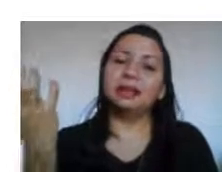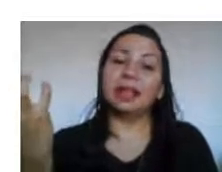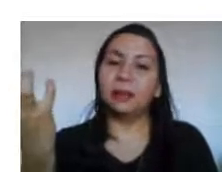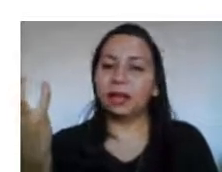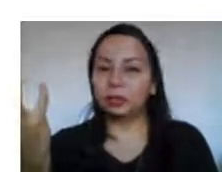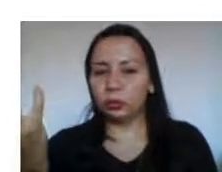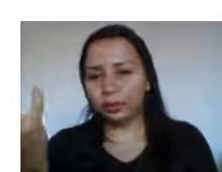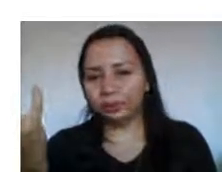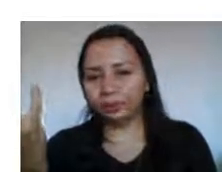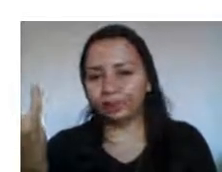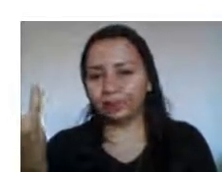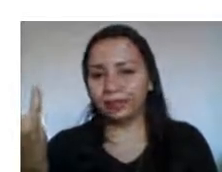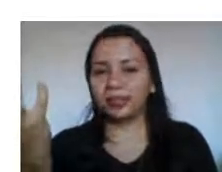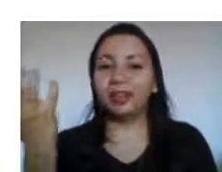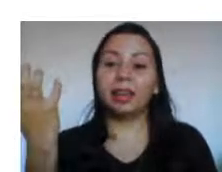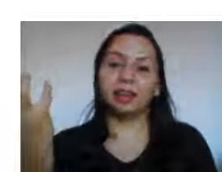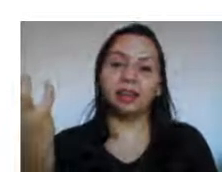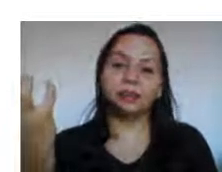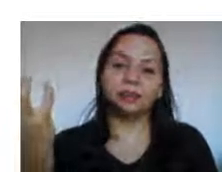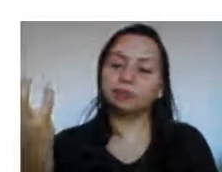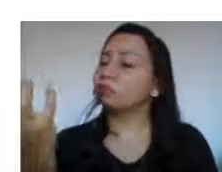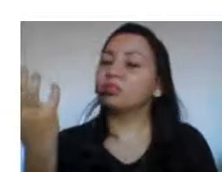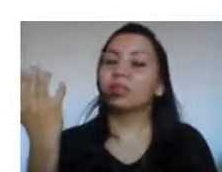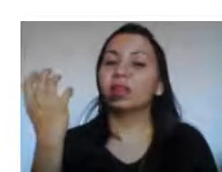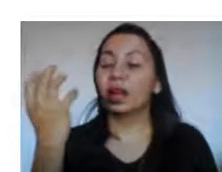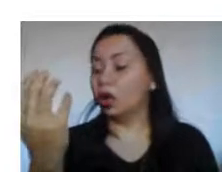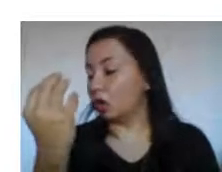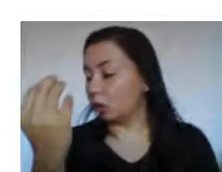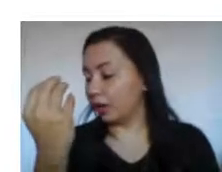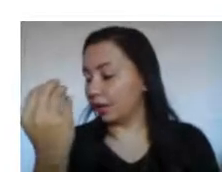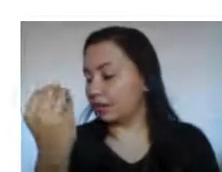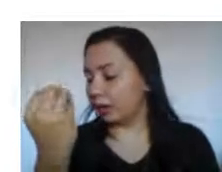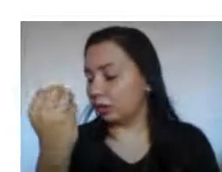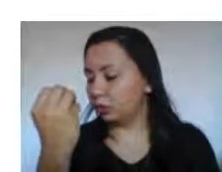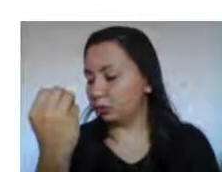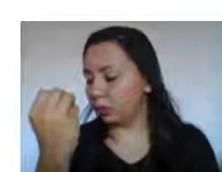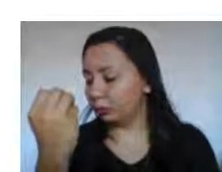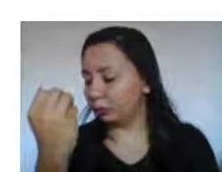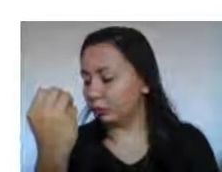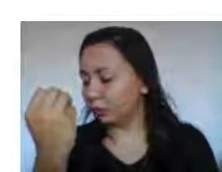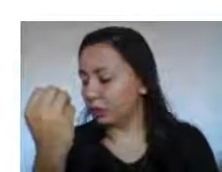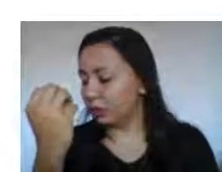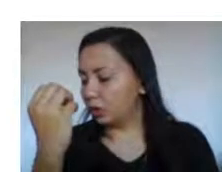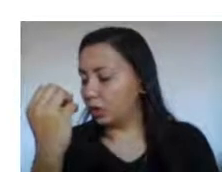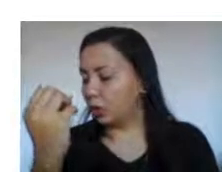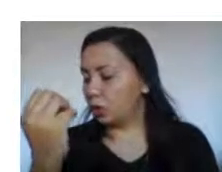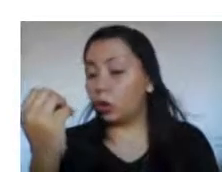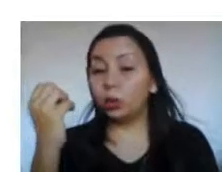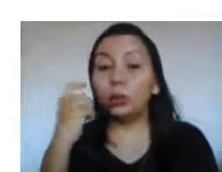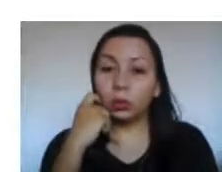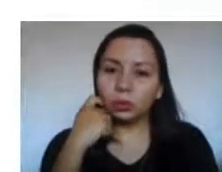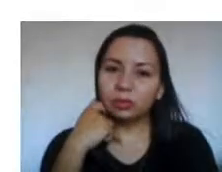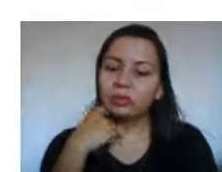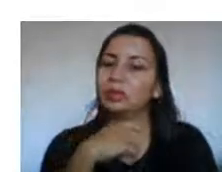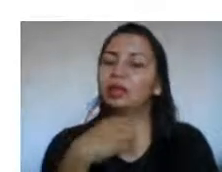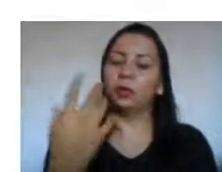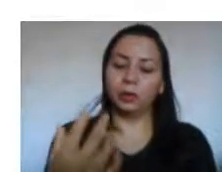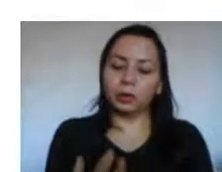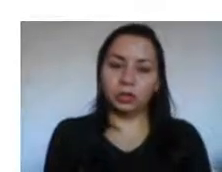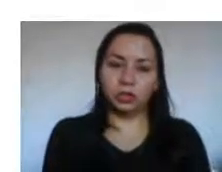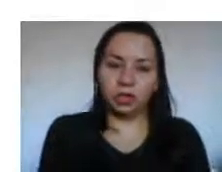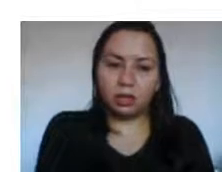a temperatura e aí ocorre o aquecimento global. Como